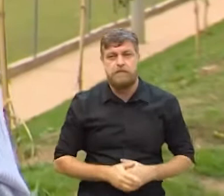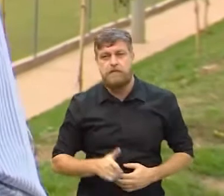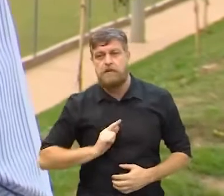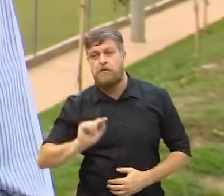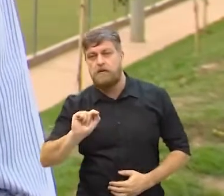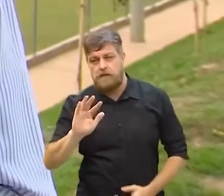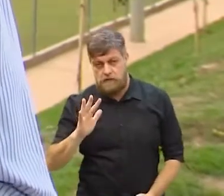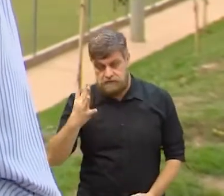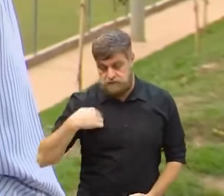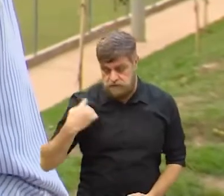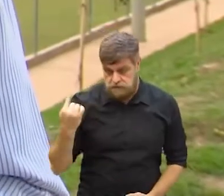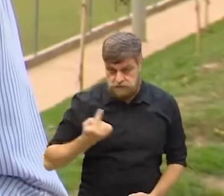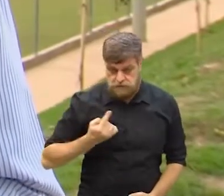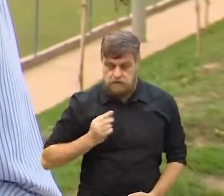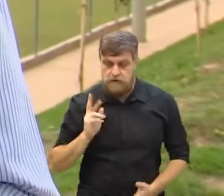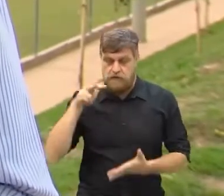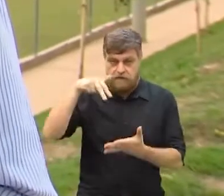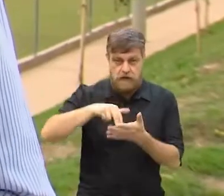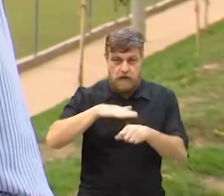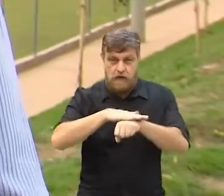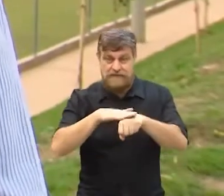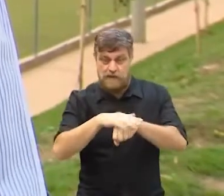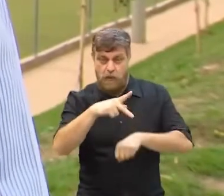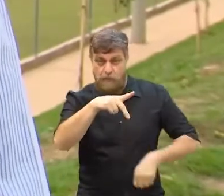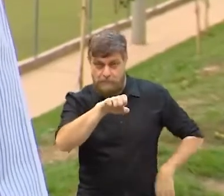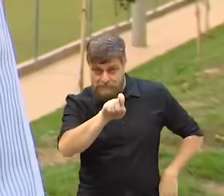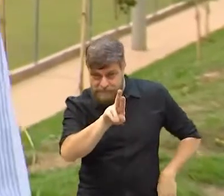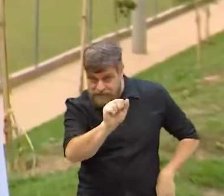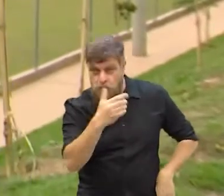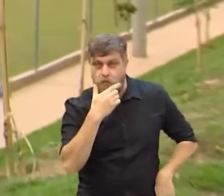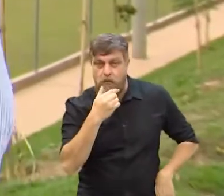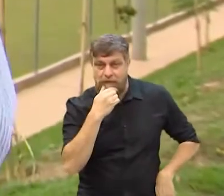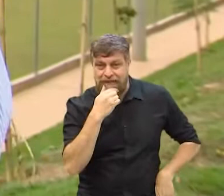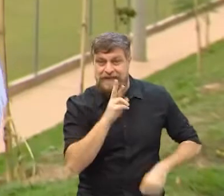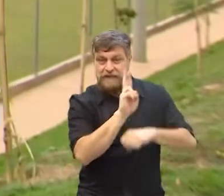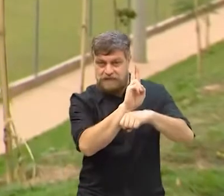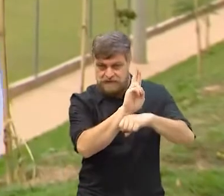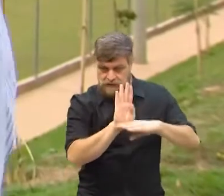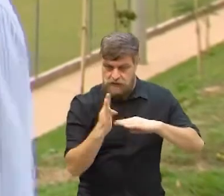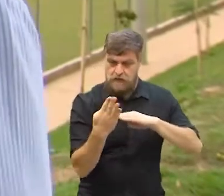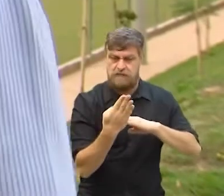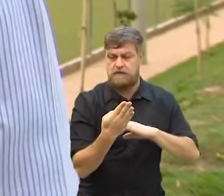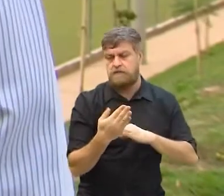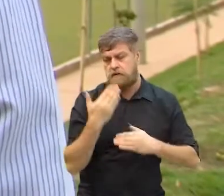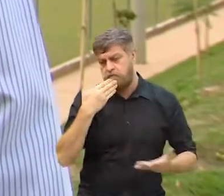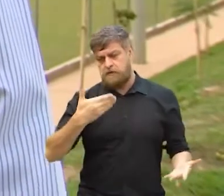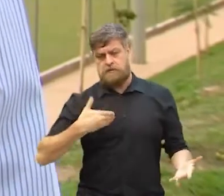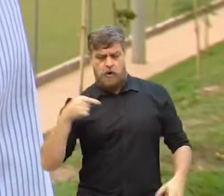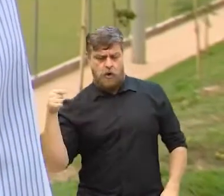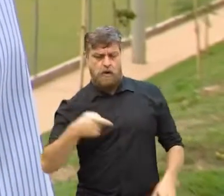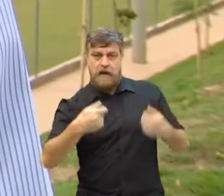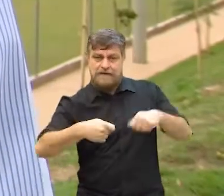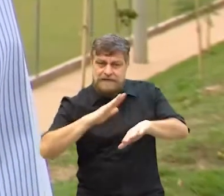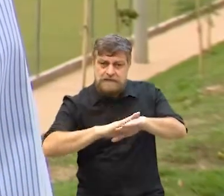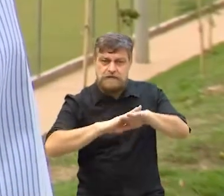ali. Então, nós viemos aqui um dia, o seu Pedro, que é o presidente do bairro, falou: Rossini, a gente precisava fazer alguma coisa aqui.